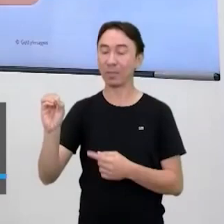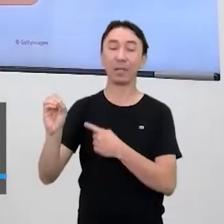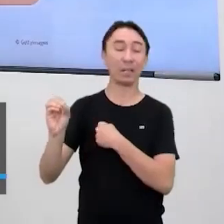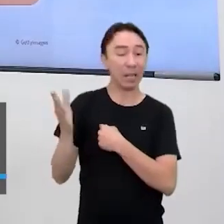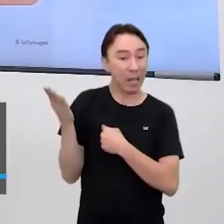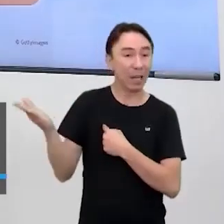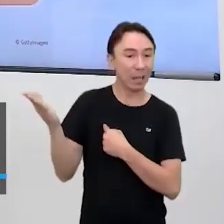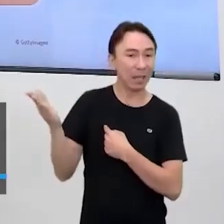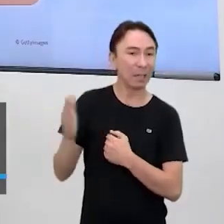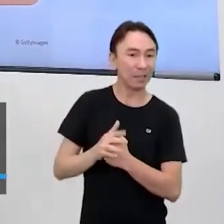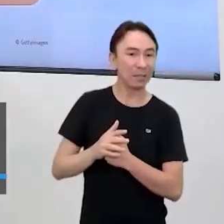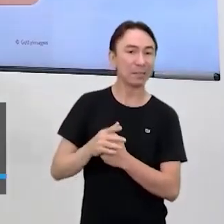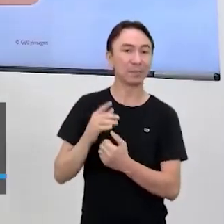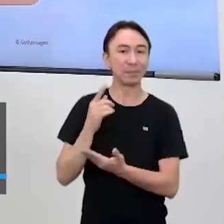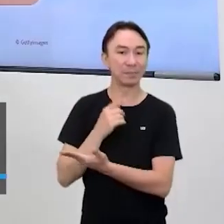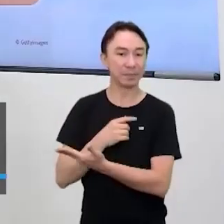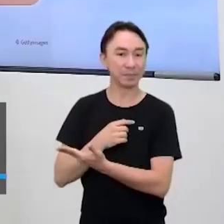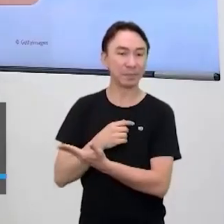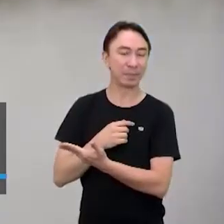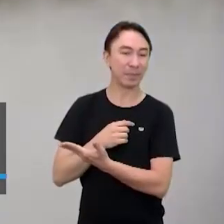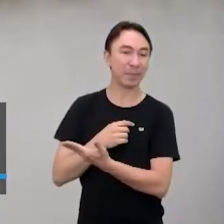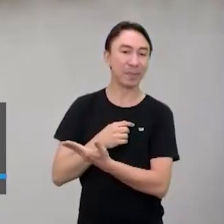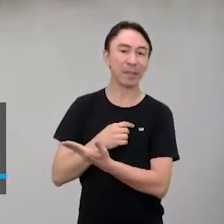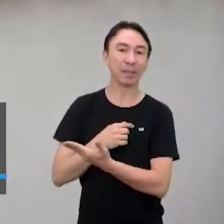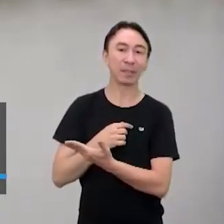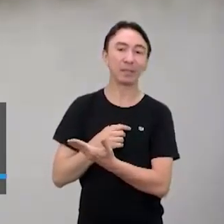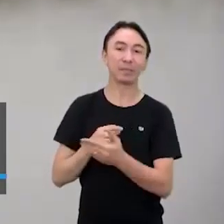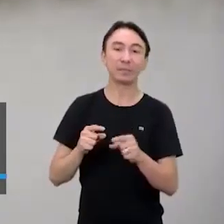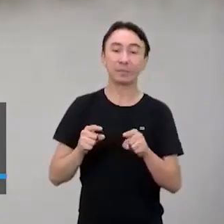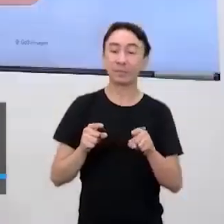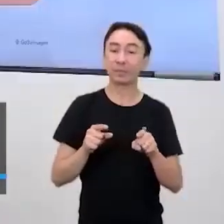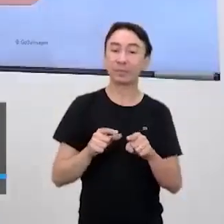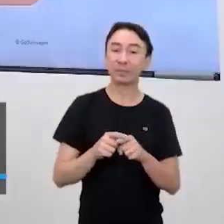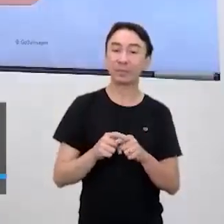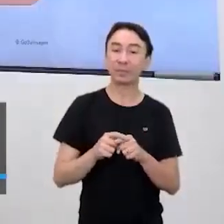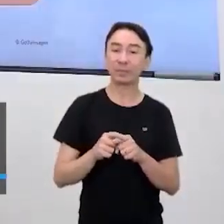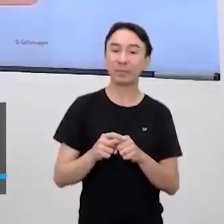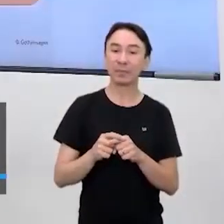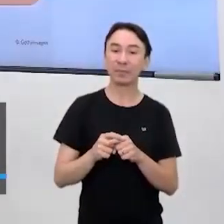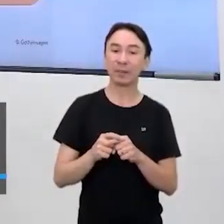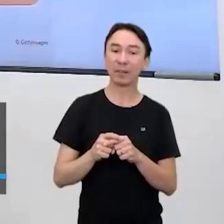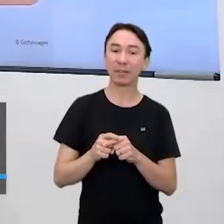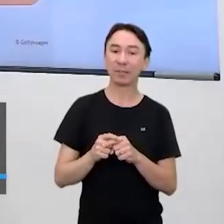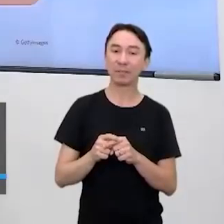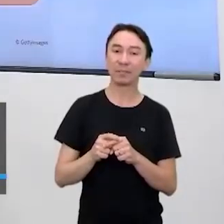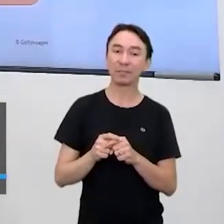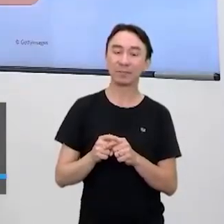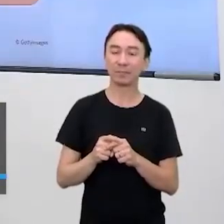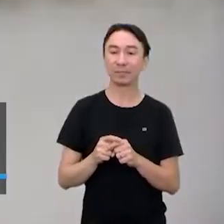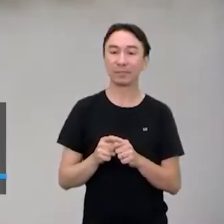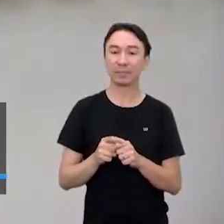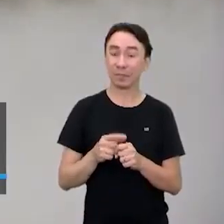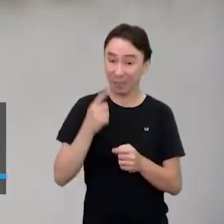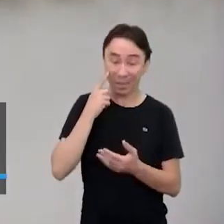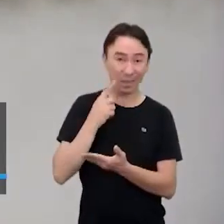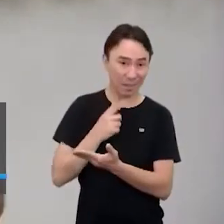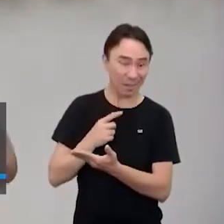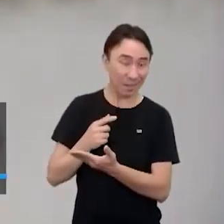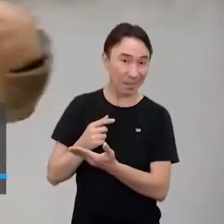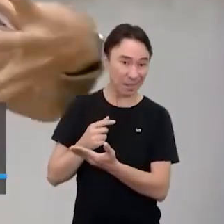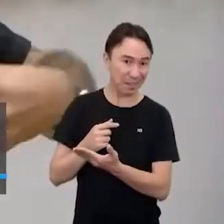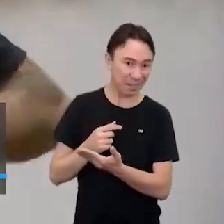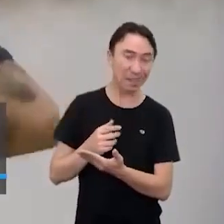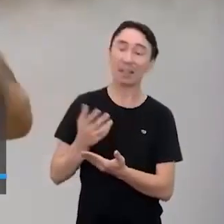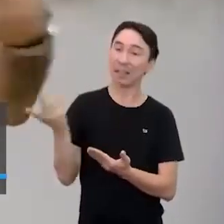piolho. Sugestivo o nome. Sugestivo. E aí o que eles fazem? Pula, né? Pula. Então tem essa ideia aí.